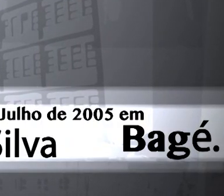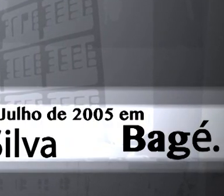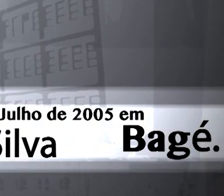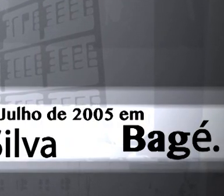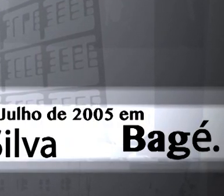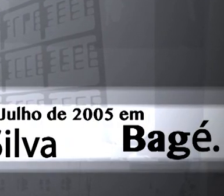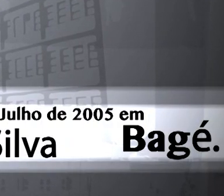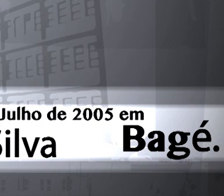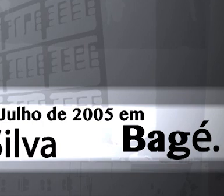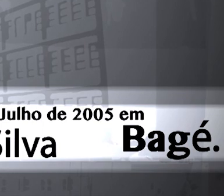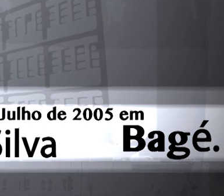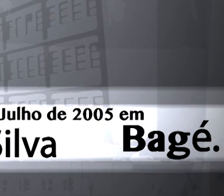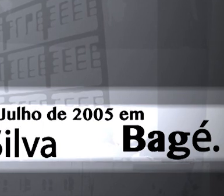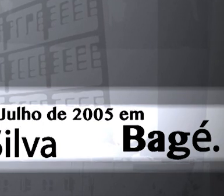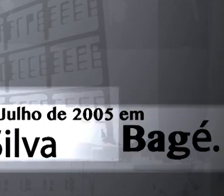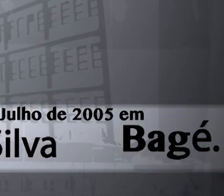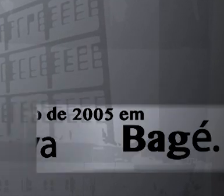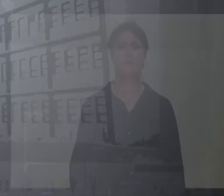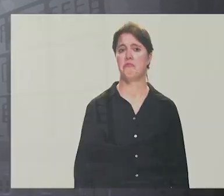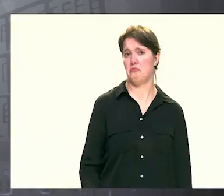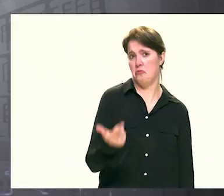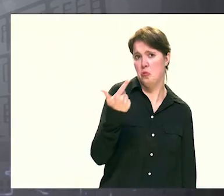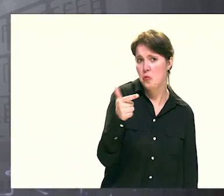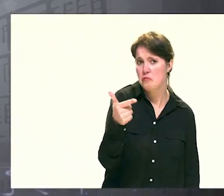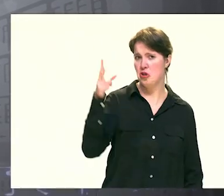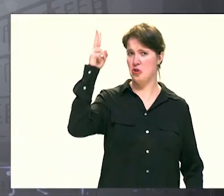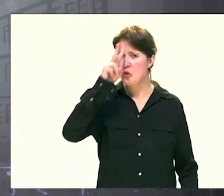há na história da humanidade